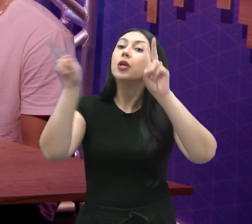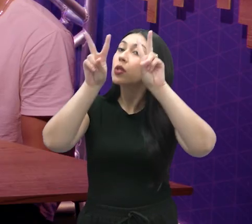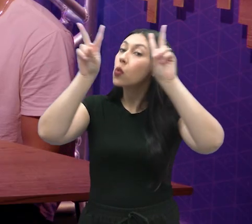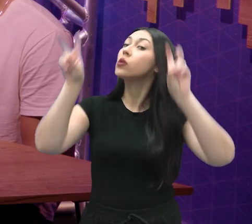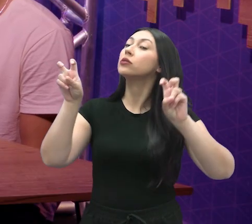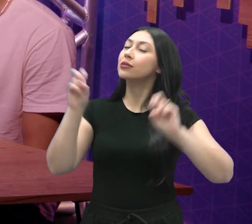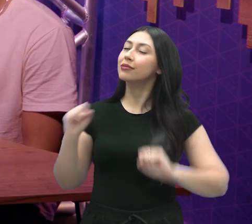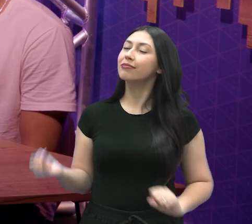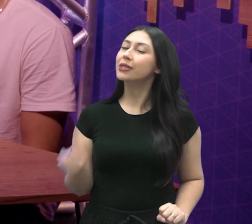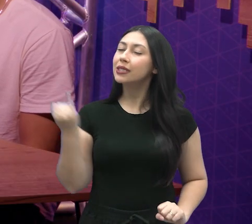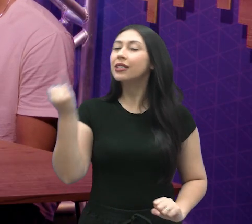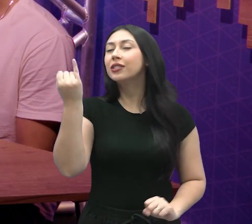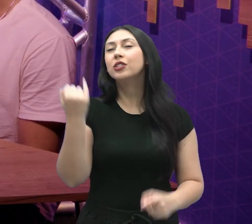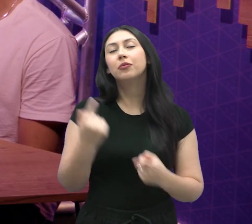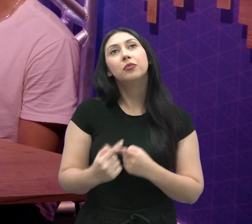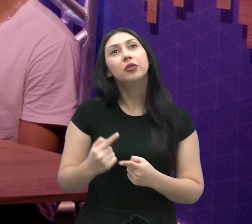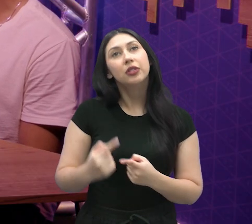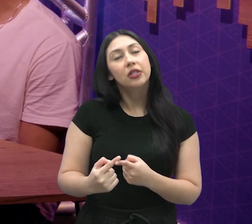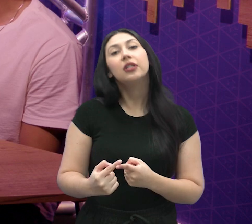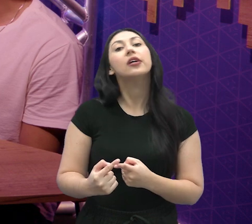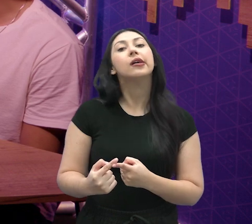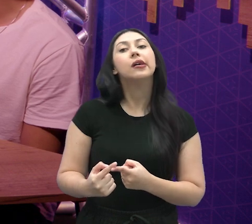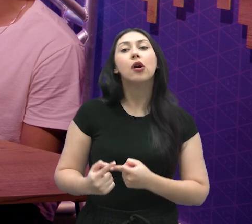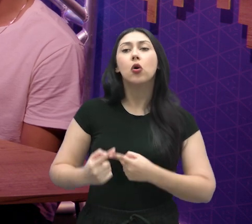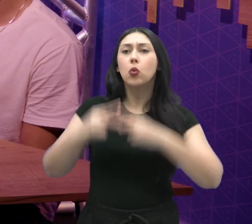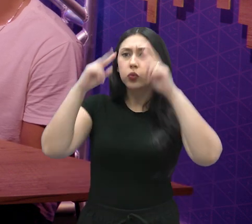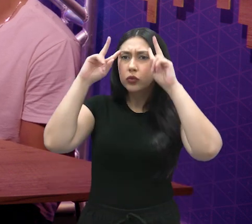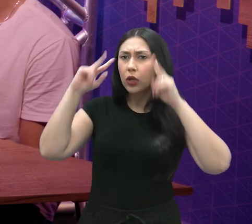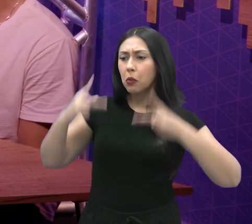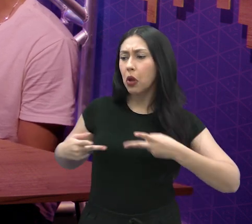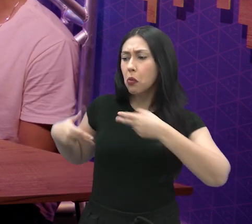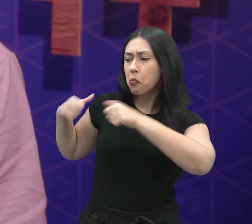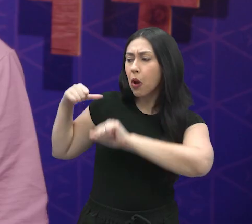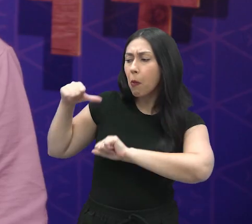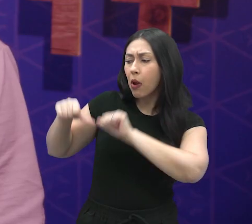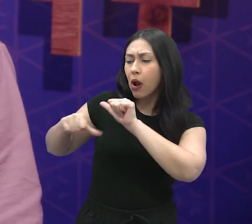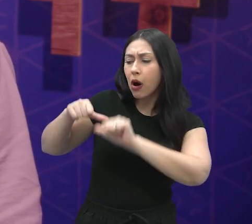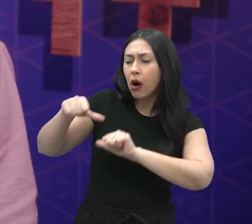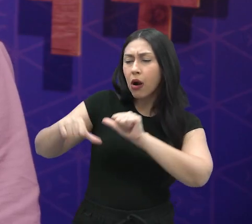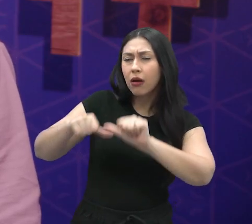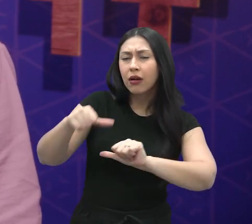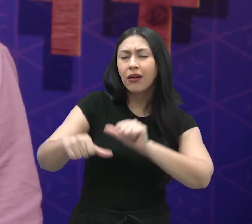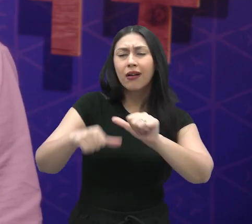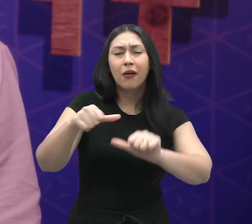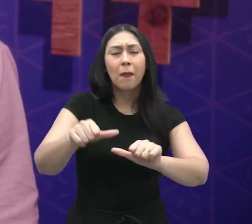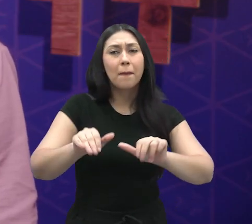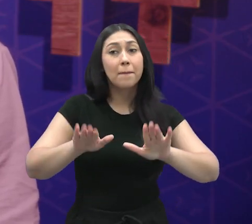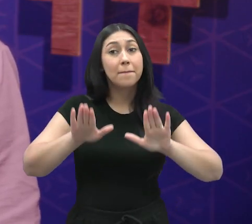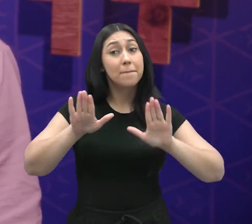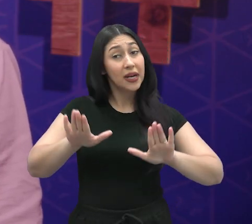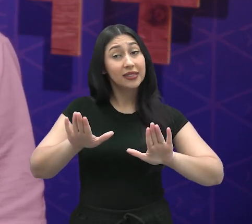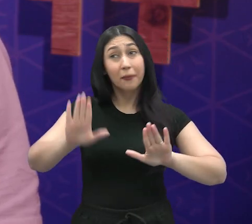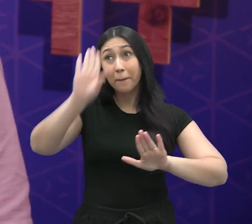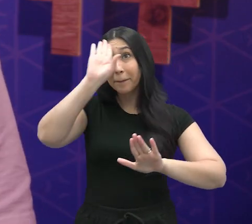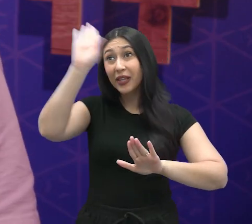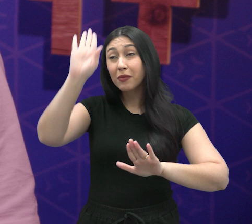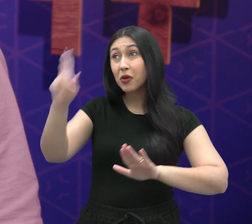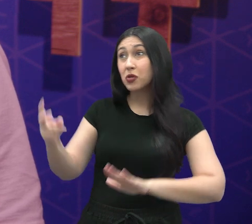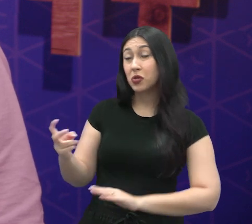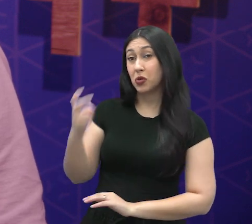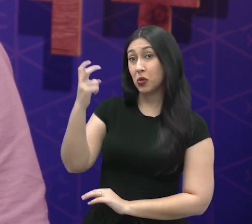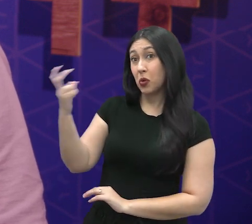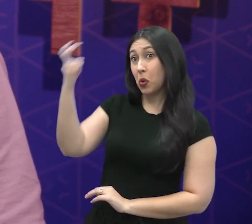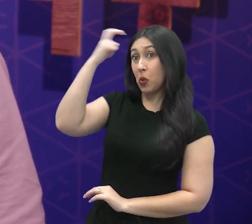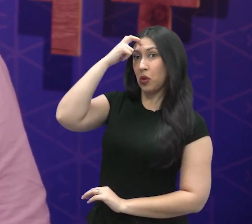é um tema muito válido, porque a gente passou por diversas mudanças, mas muitas delas foram culturais, não